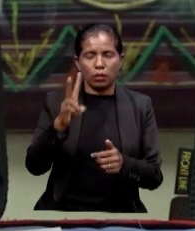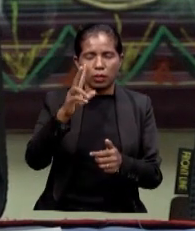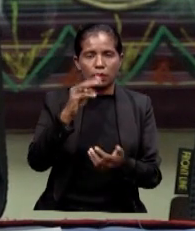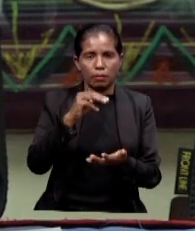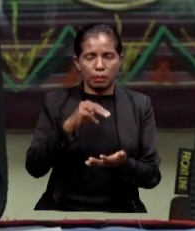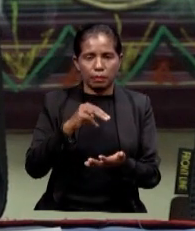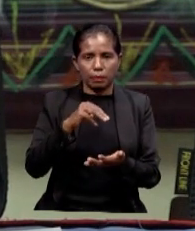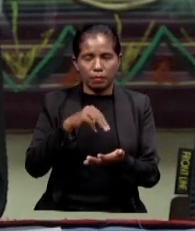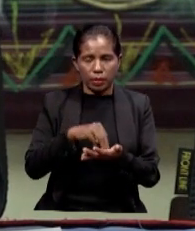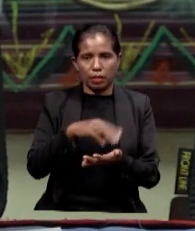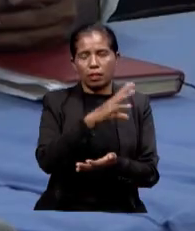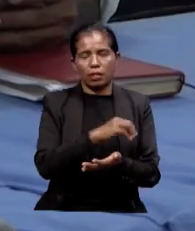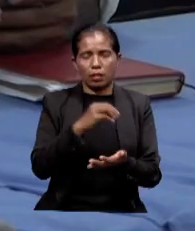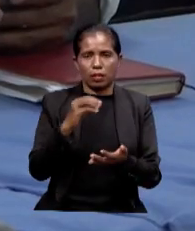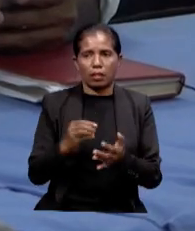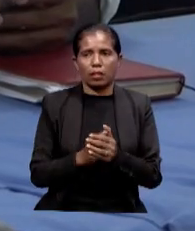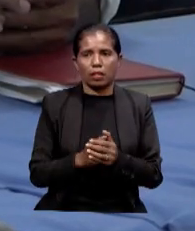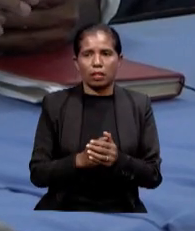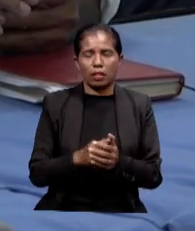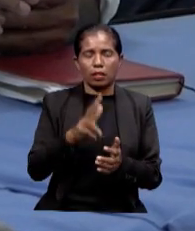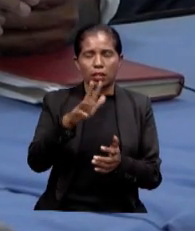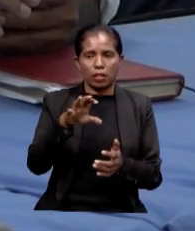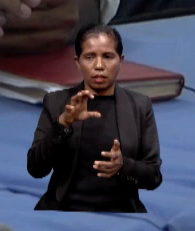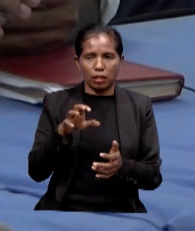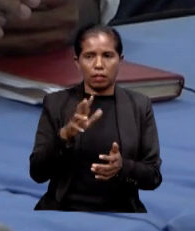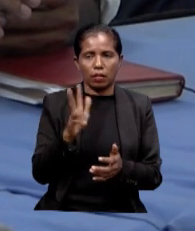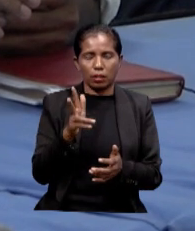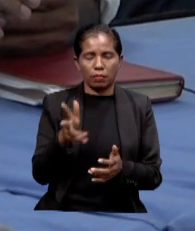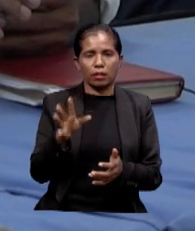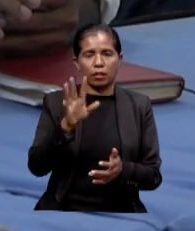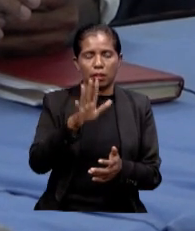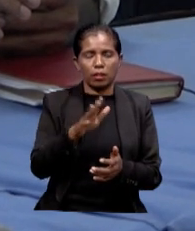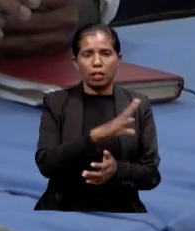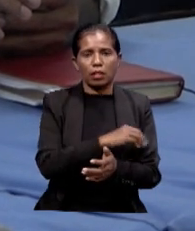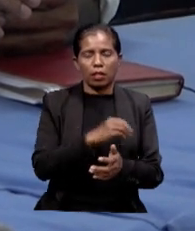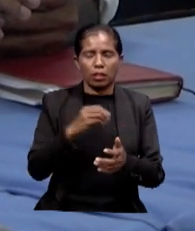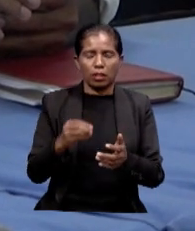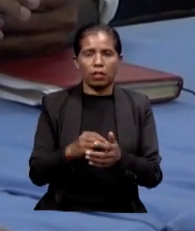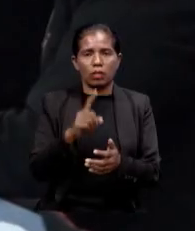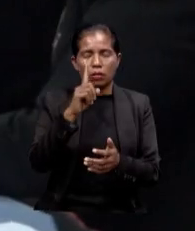22.525, ausentes, 353, equivalente a